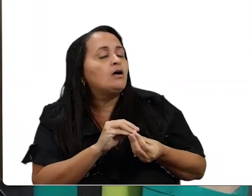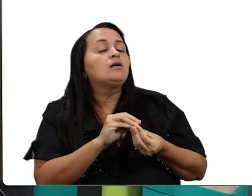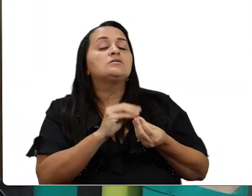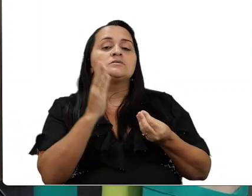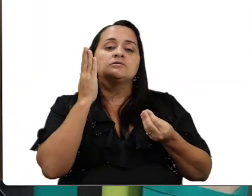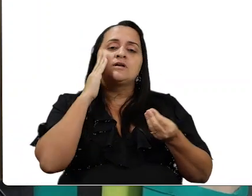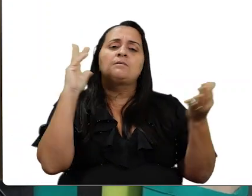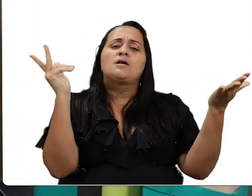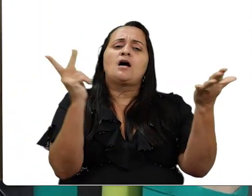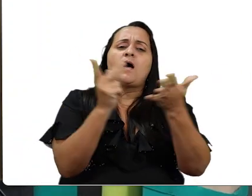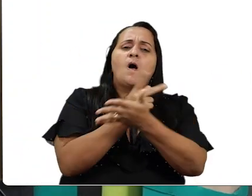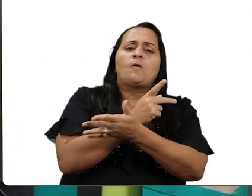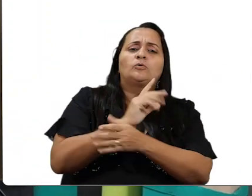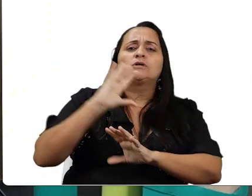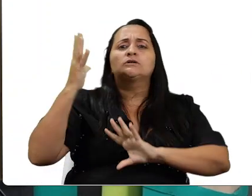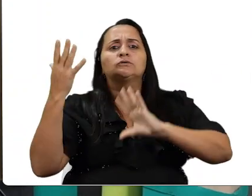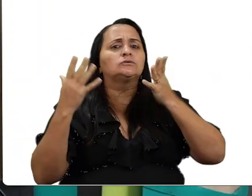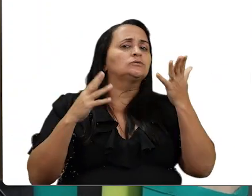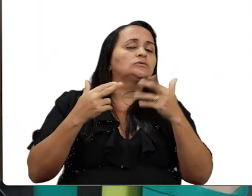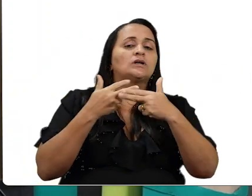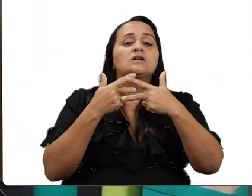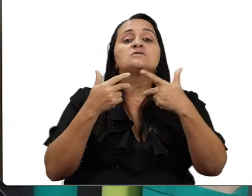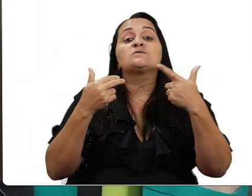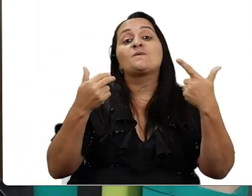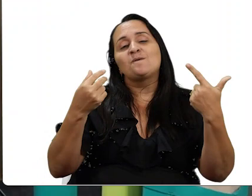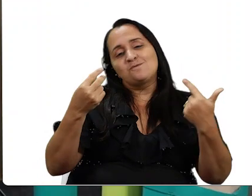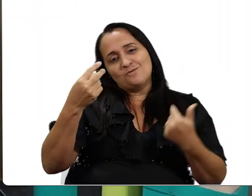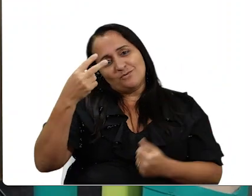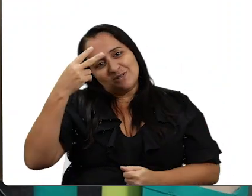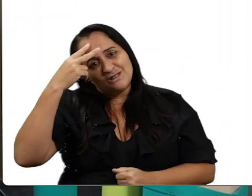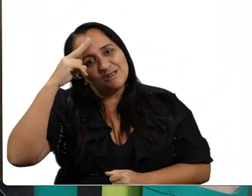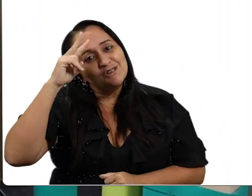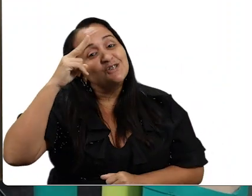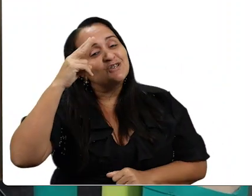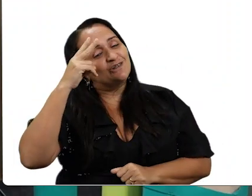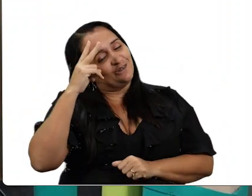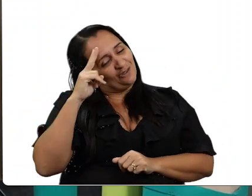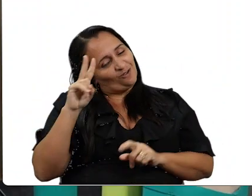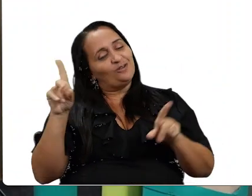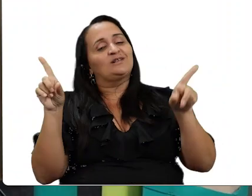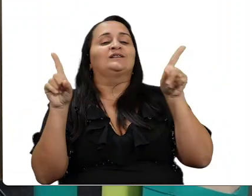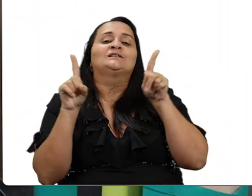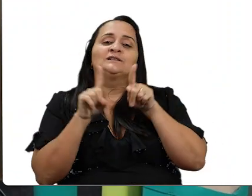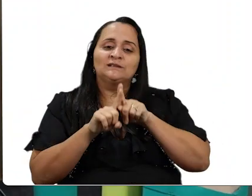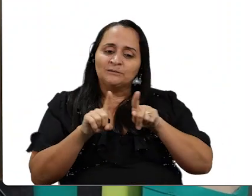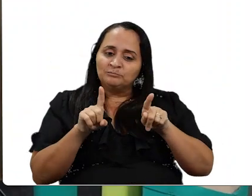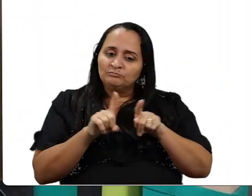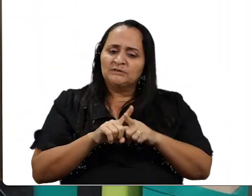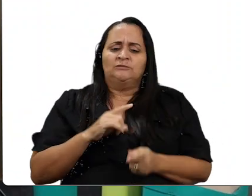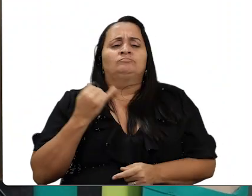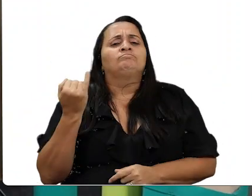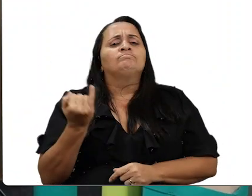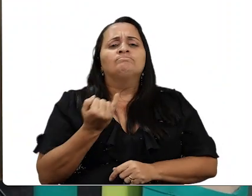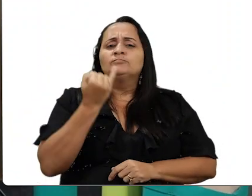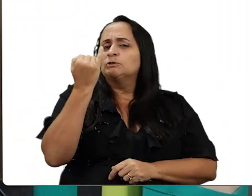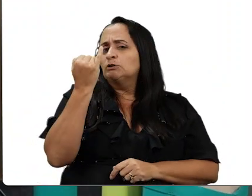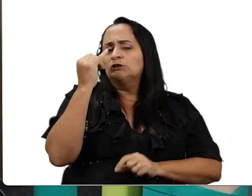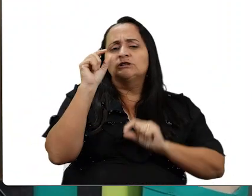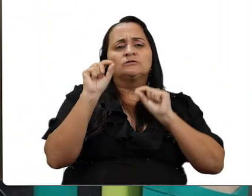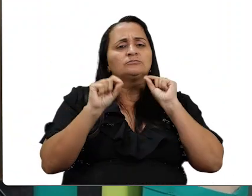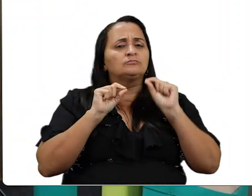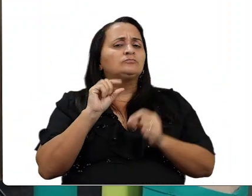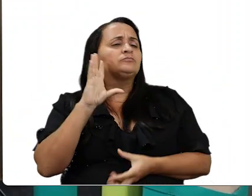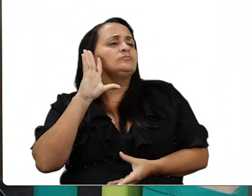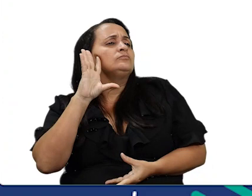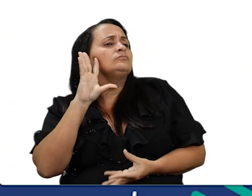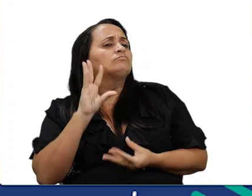acontecimentos do jogo. Nas histórias também são assim. Existe uma pessoa muito importante para a compreensão do